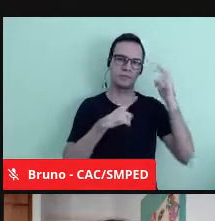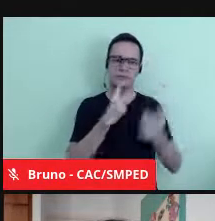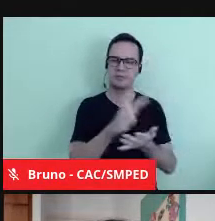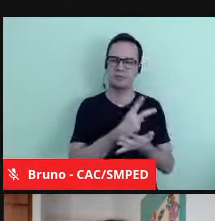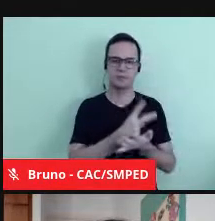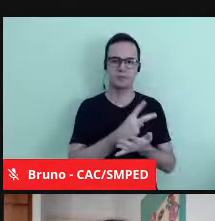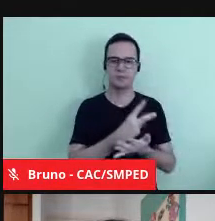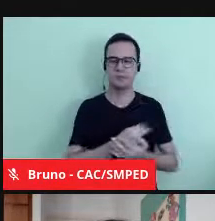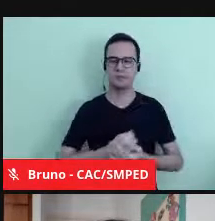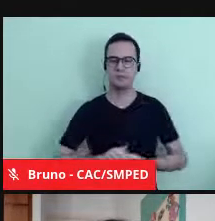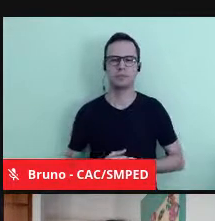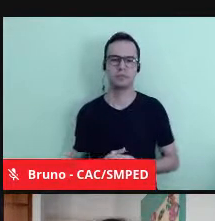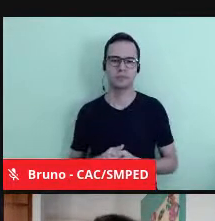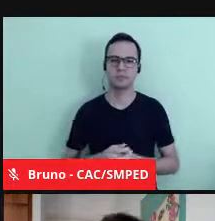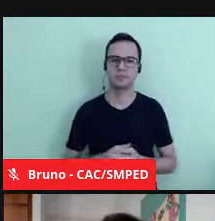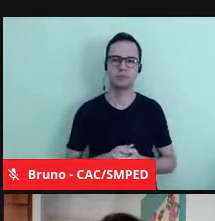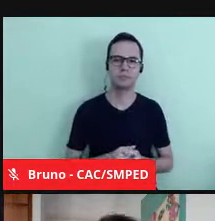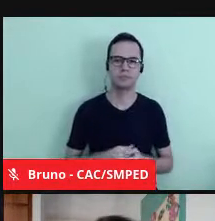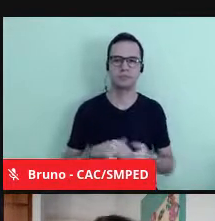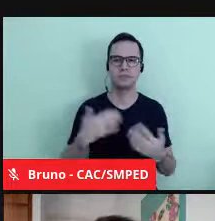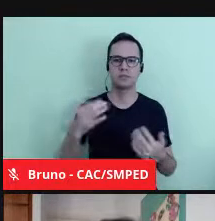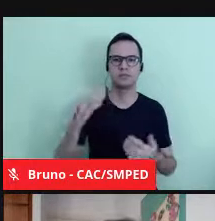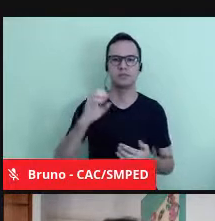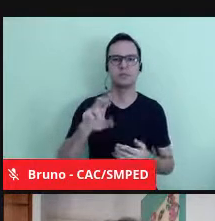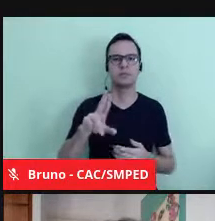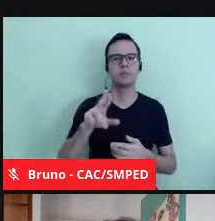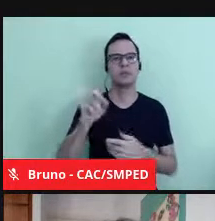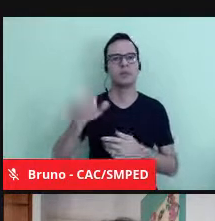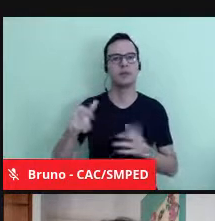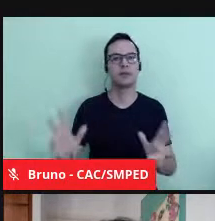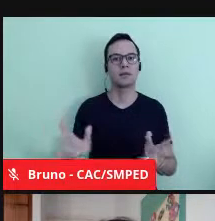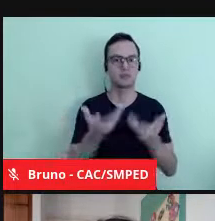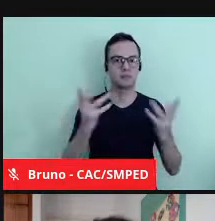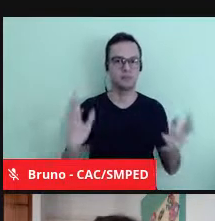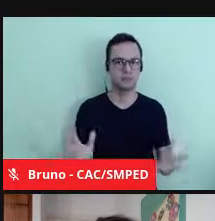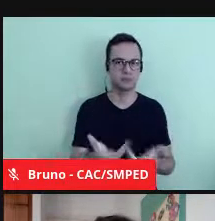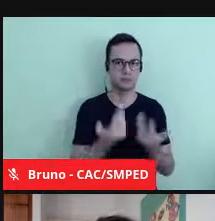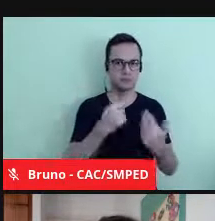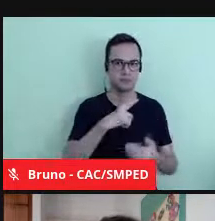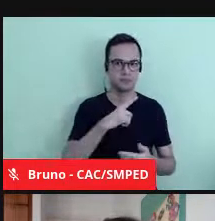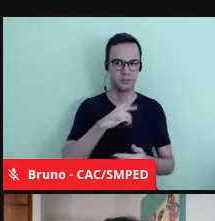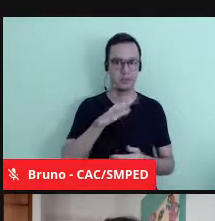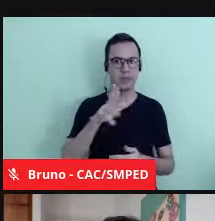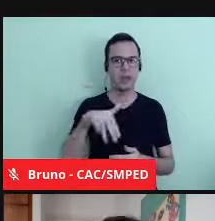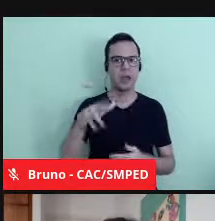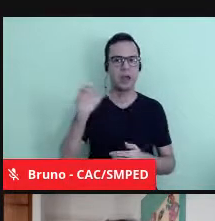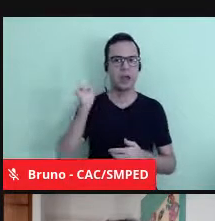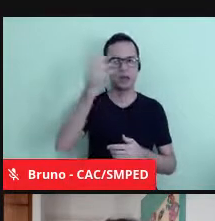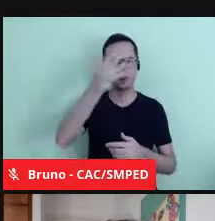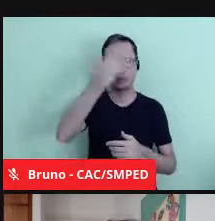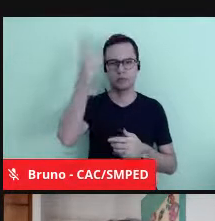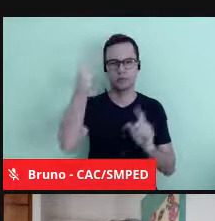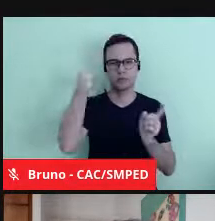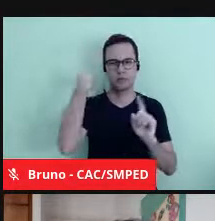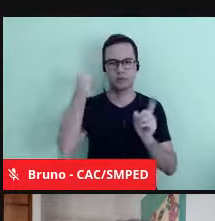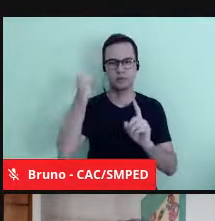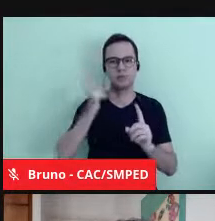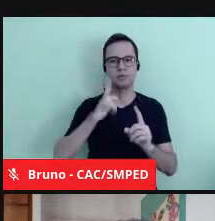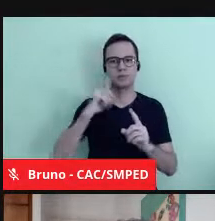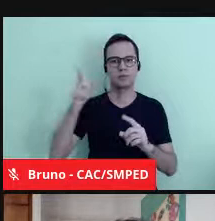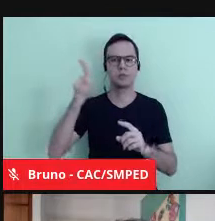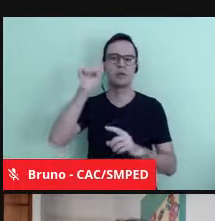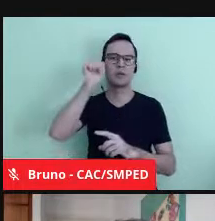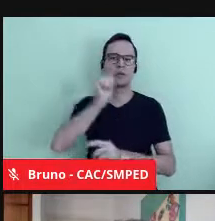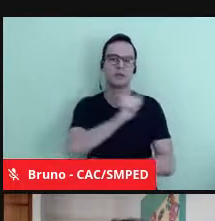inteiro, e o céu, ele está lá fomentando isso, né, mas nunca se esquecer disso. E aí aqui uma das